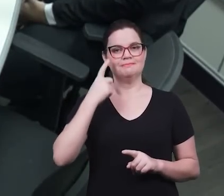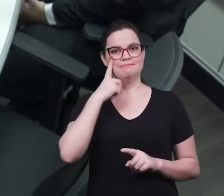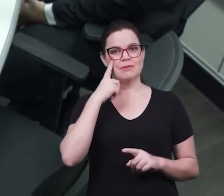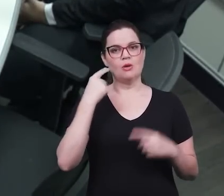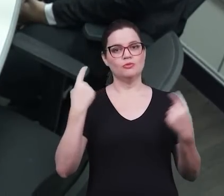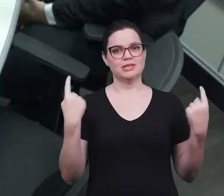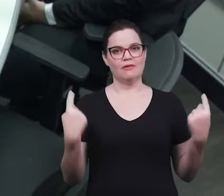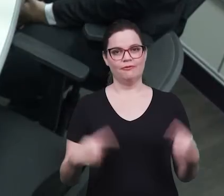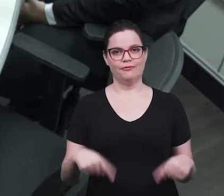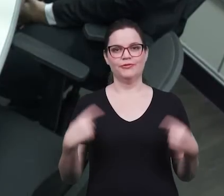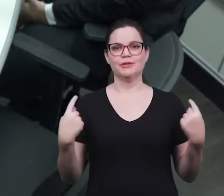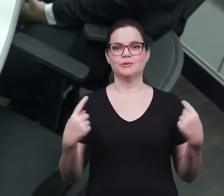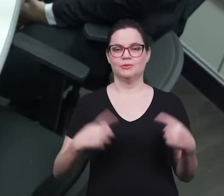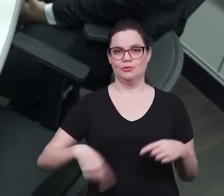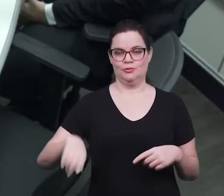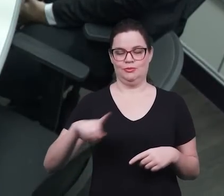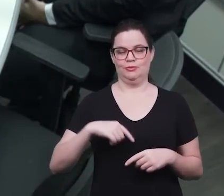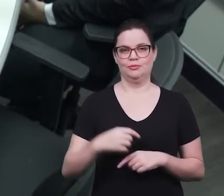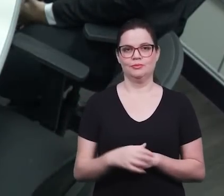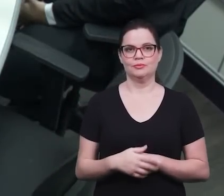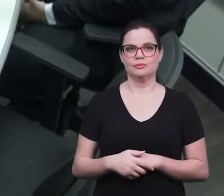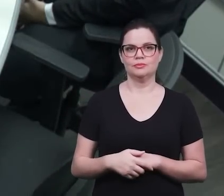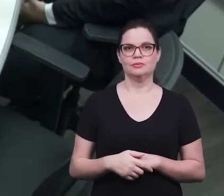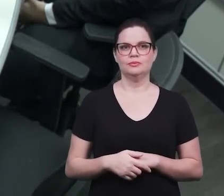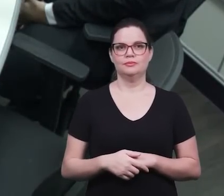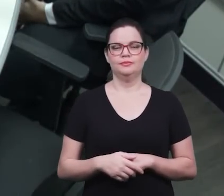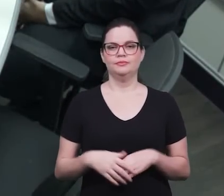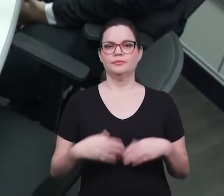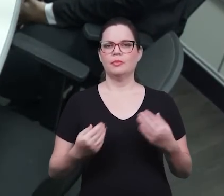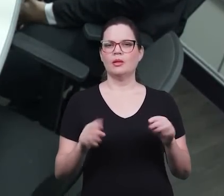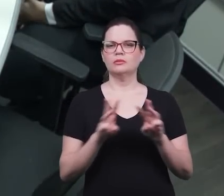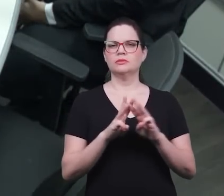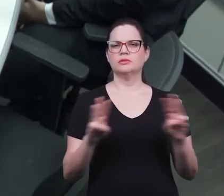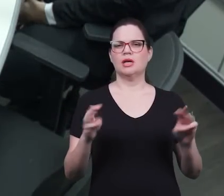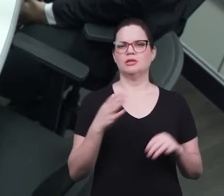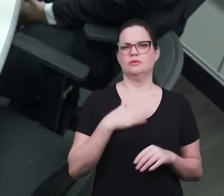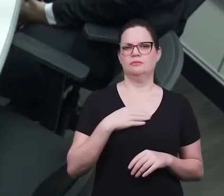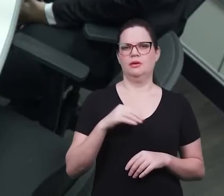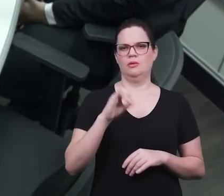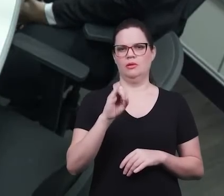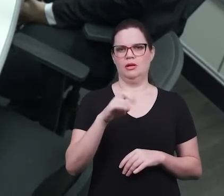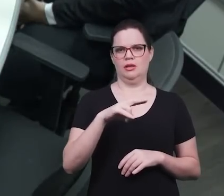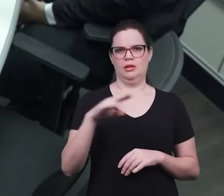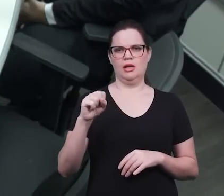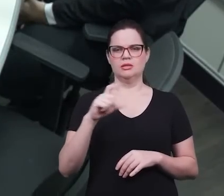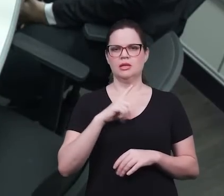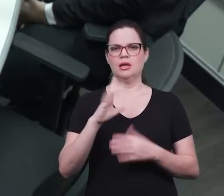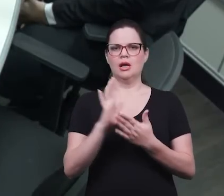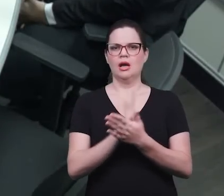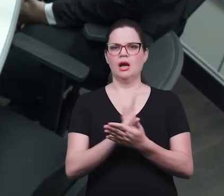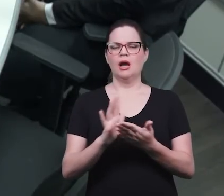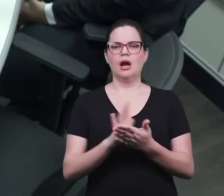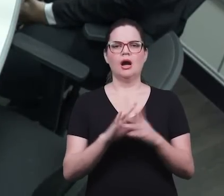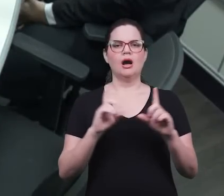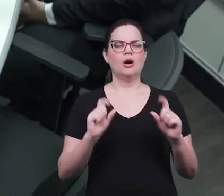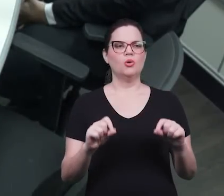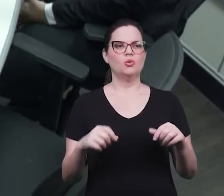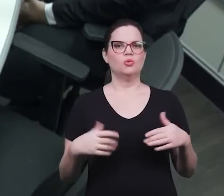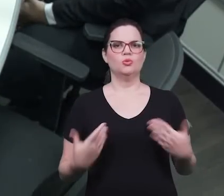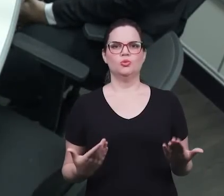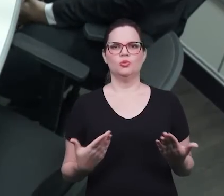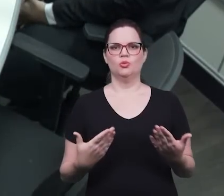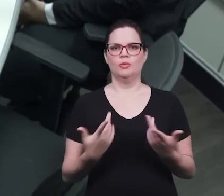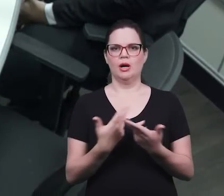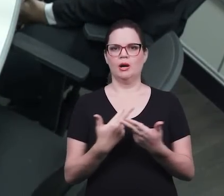grande desafio. O meu INSS, ele tem algum sistema de push que caso que você